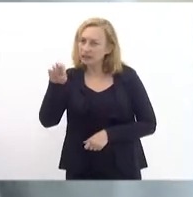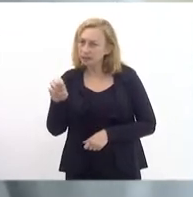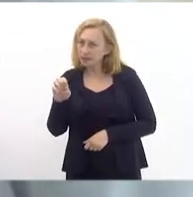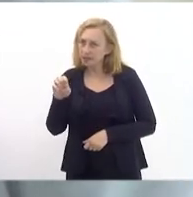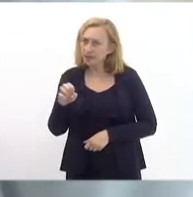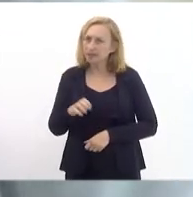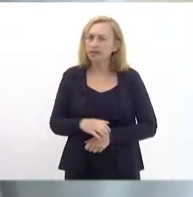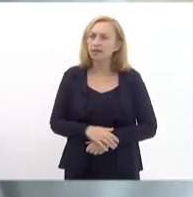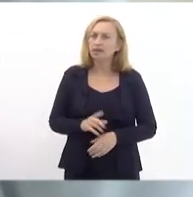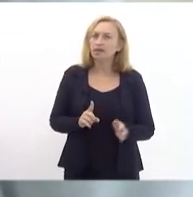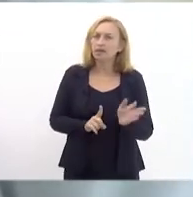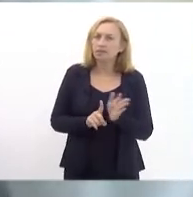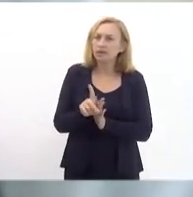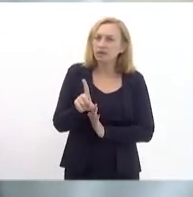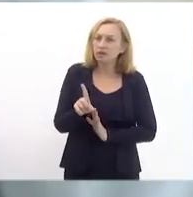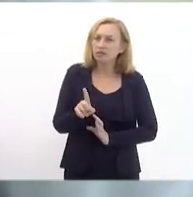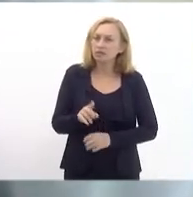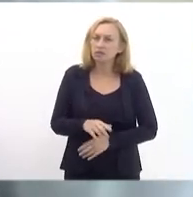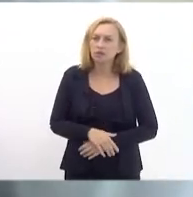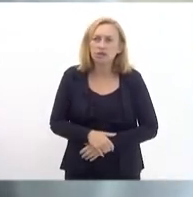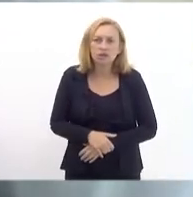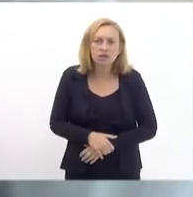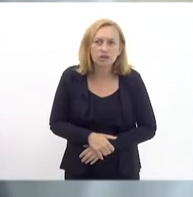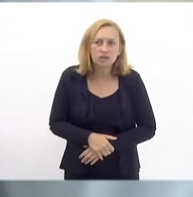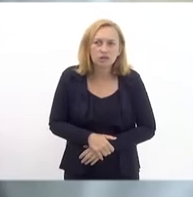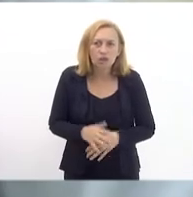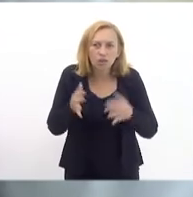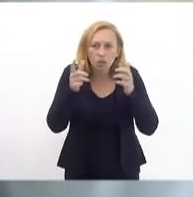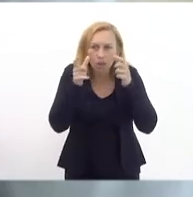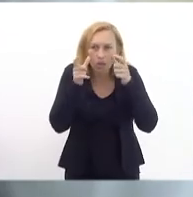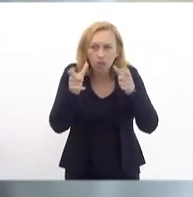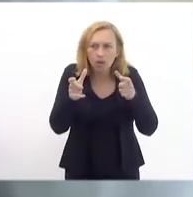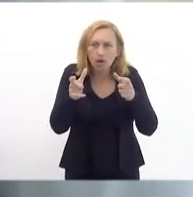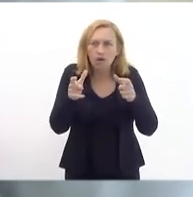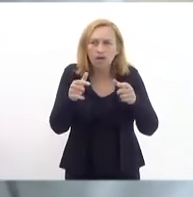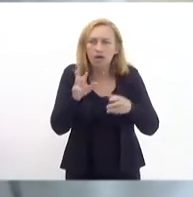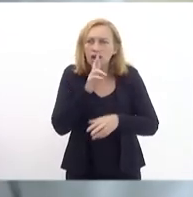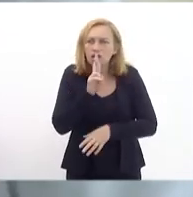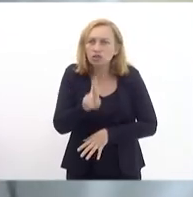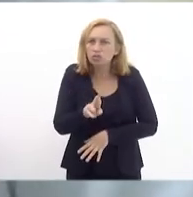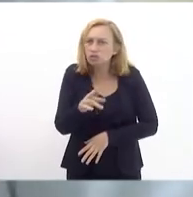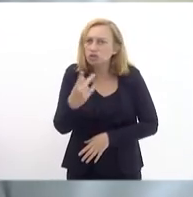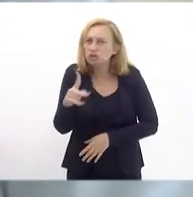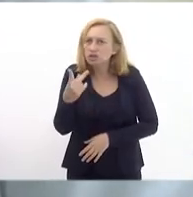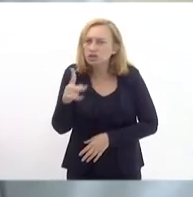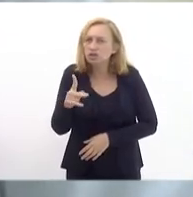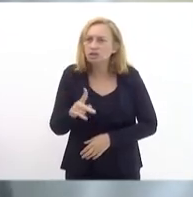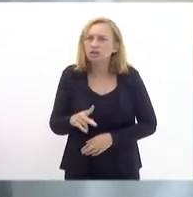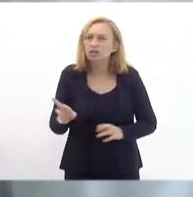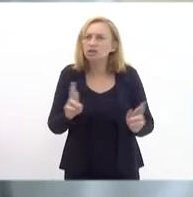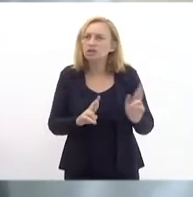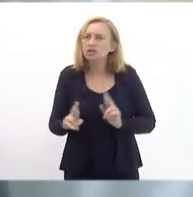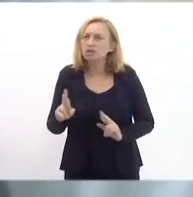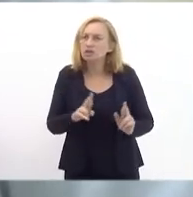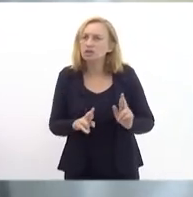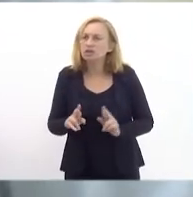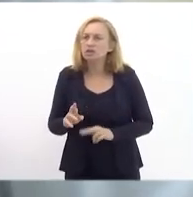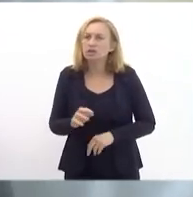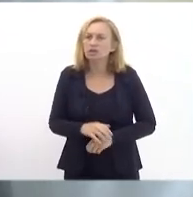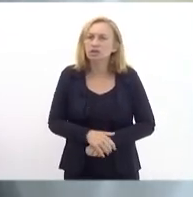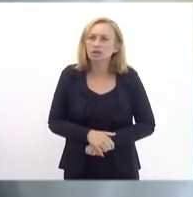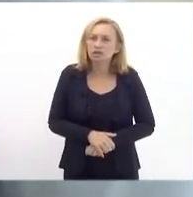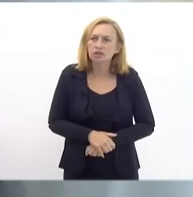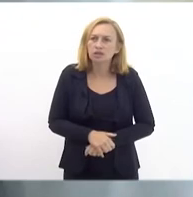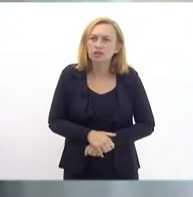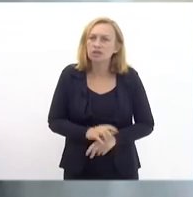à minha pergunta. Eu ouvi atentamente as respostas dele em relação à AGTRANSP na